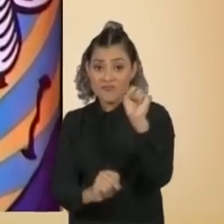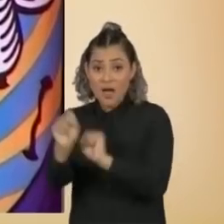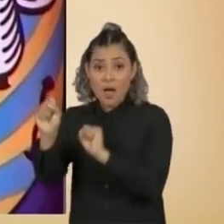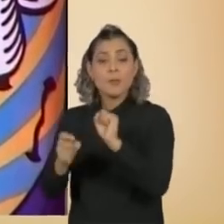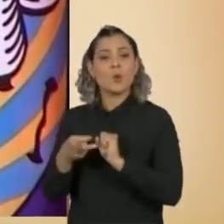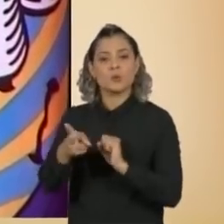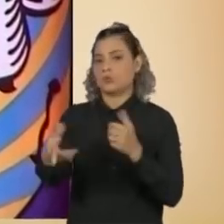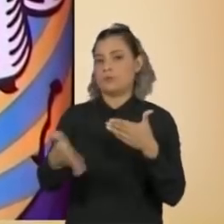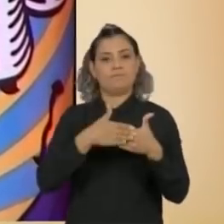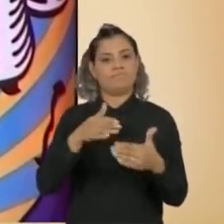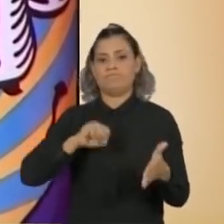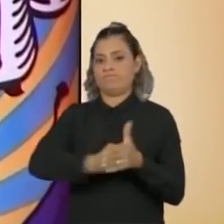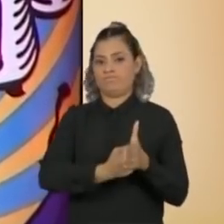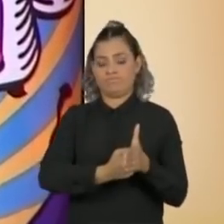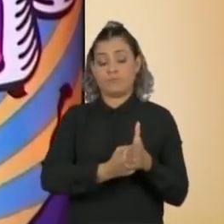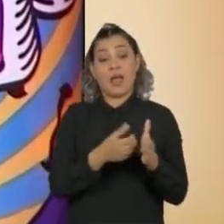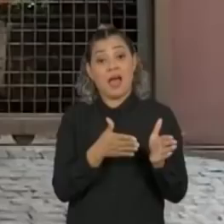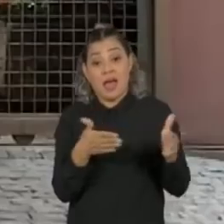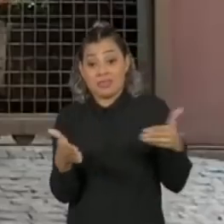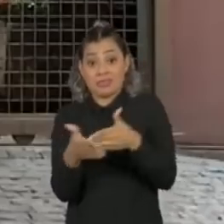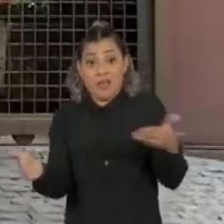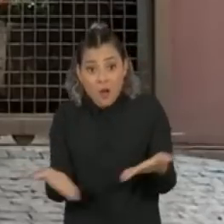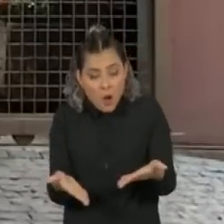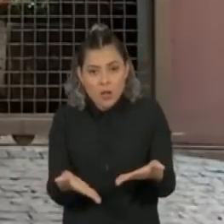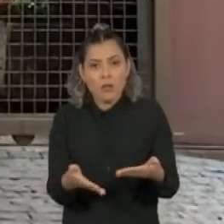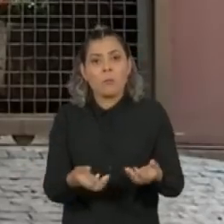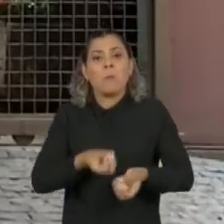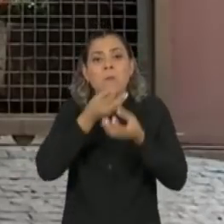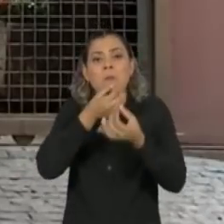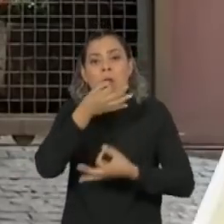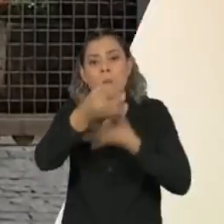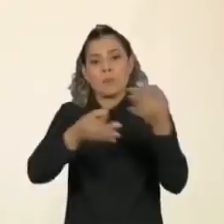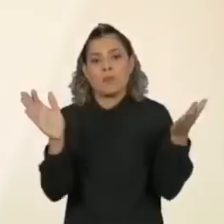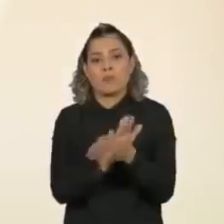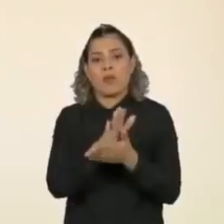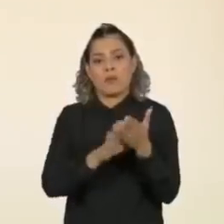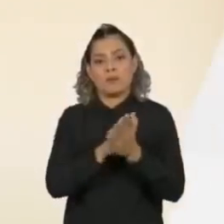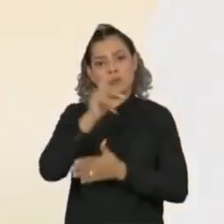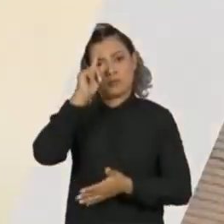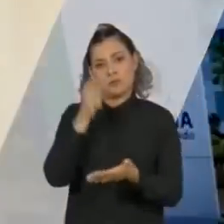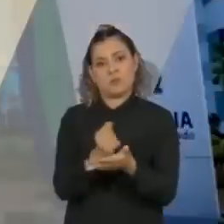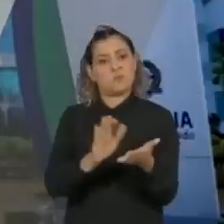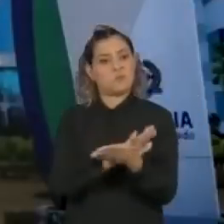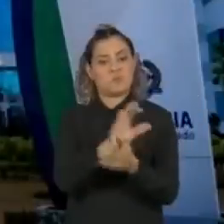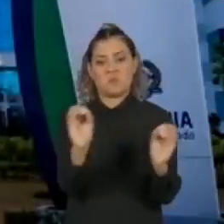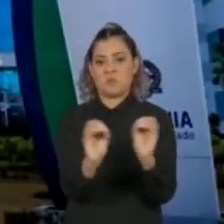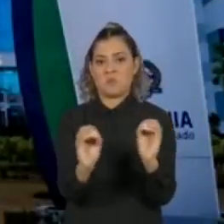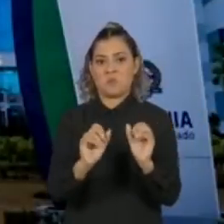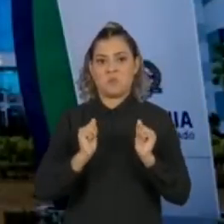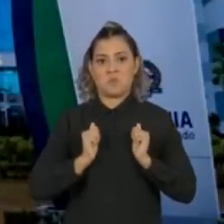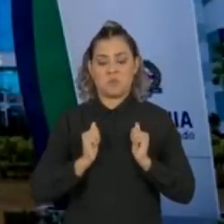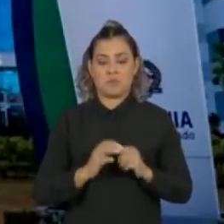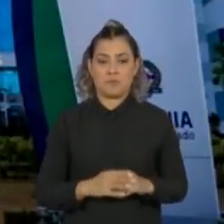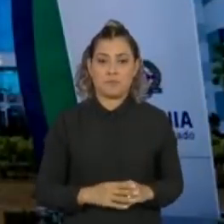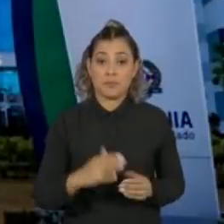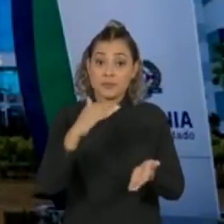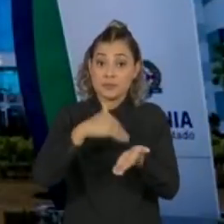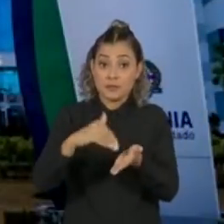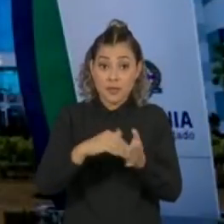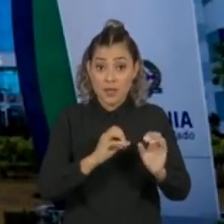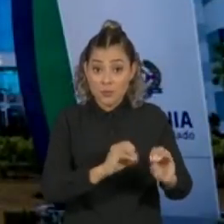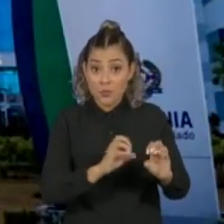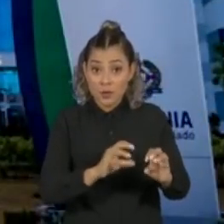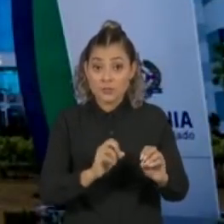continua interditada e até o momento não se manifestou sobre a decisão. A Secretaria de Educação